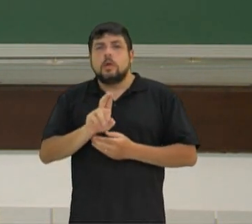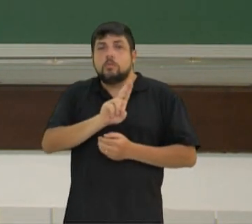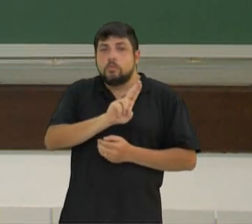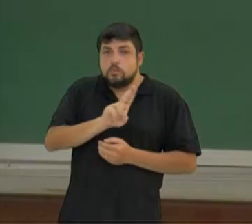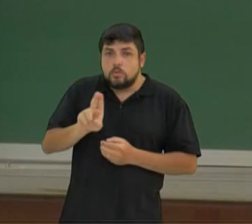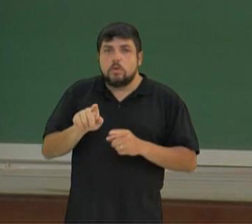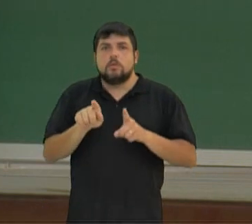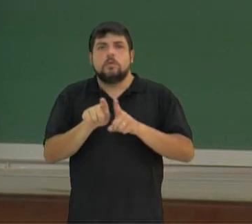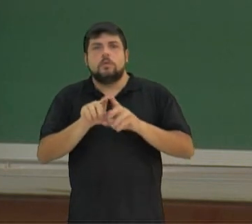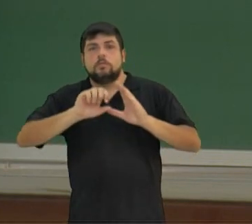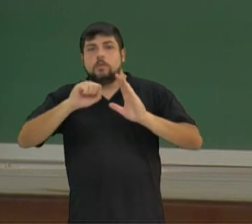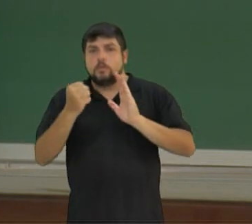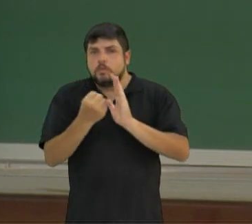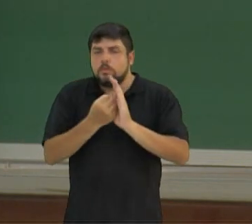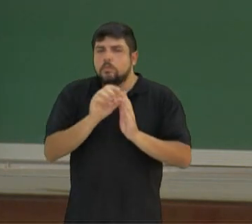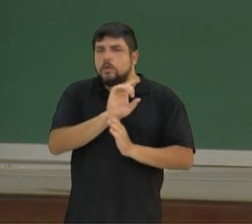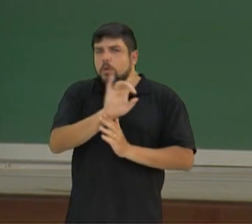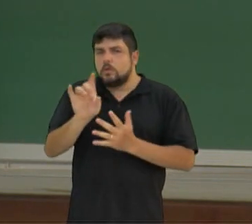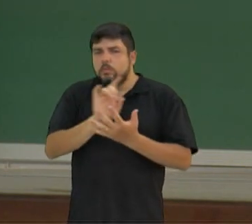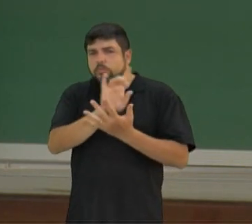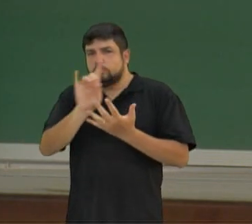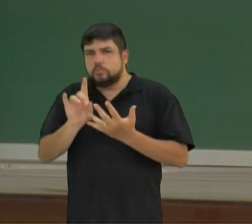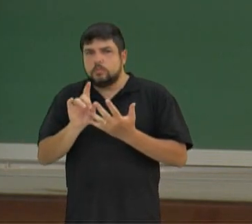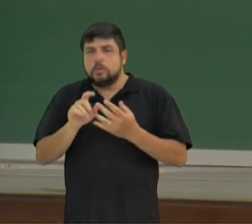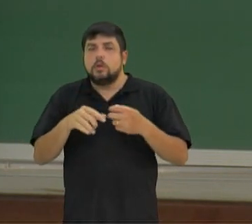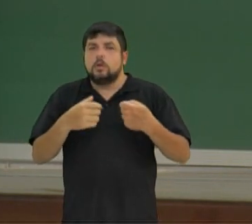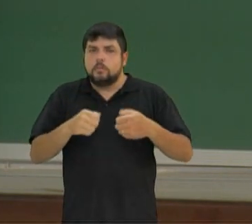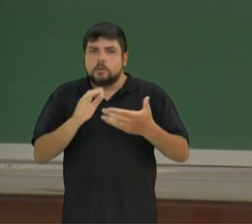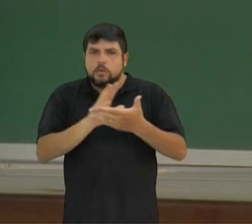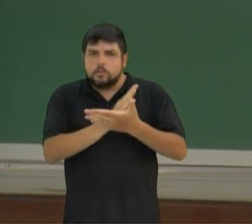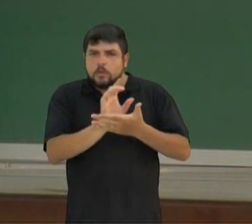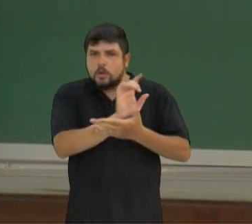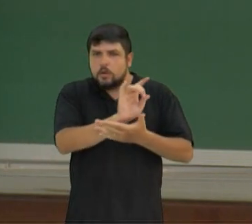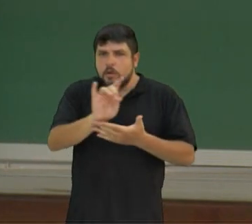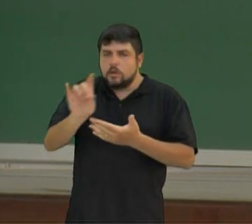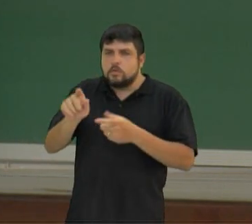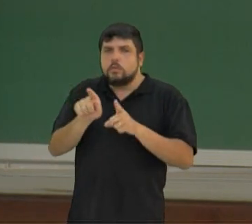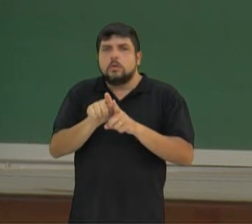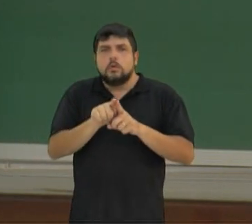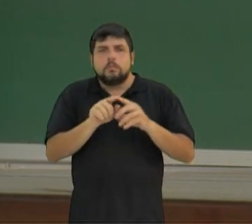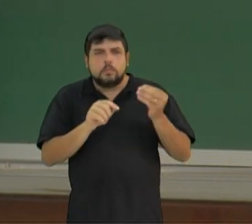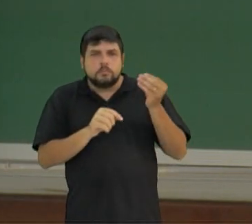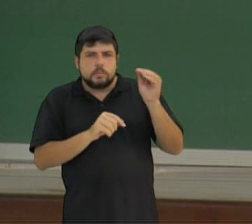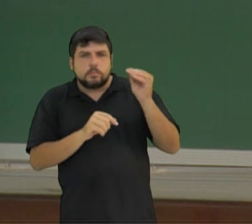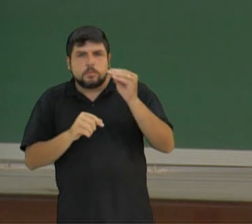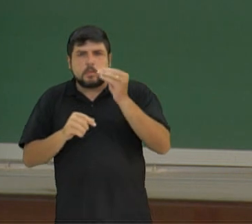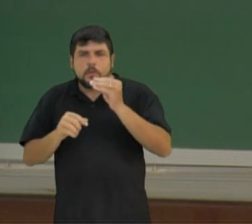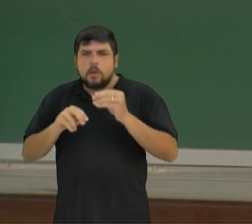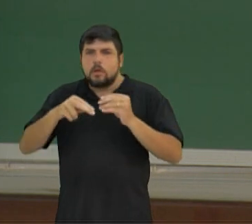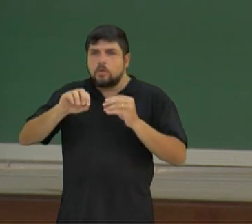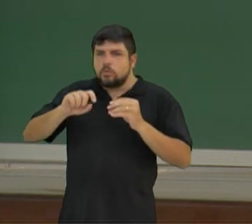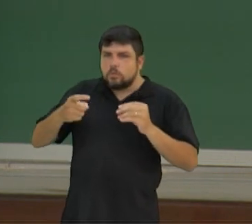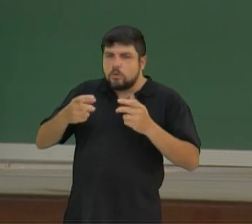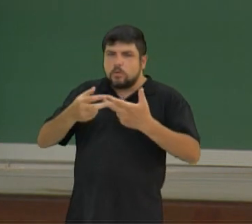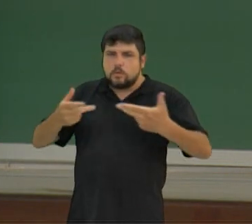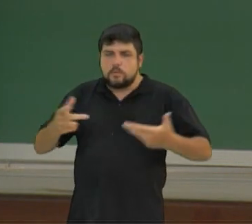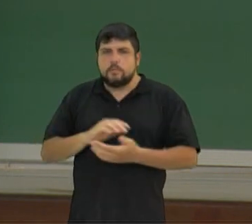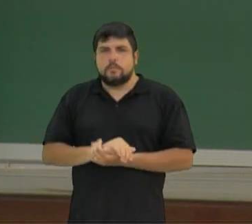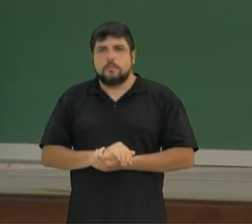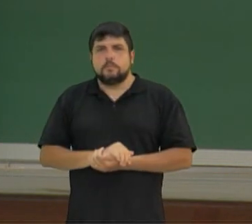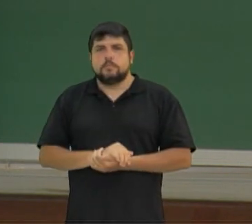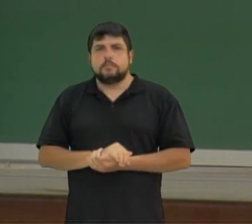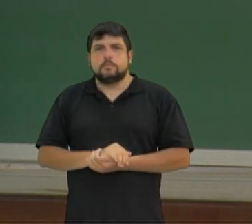das substâncias. Precisamos então escrever a reação e depois fazer o balanceamento através do método da oxirredução. Então